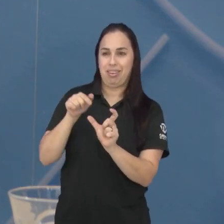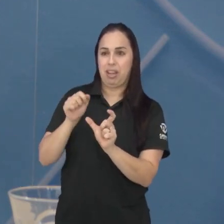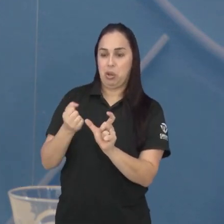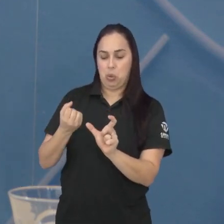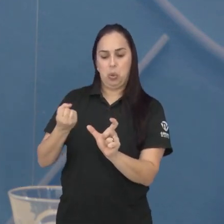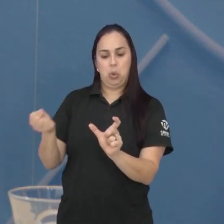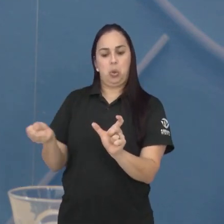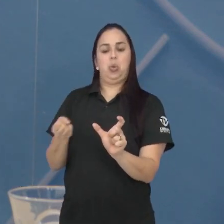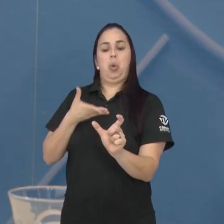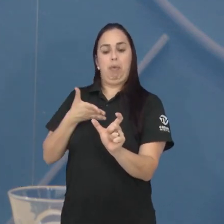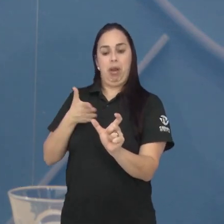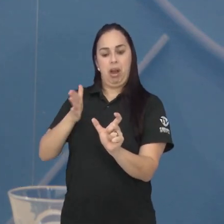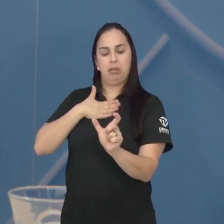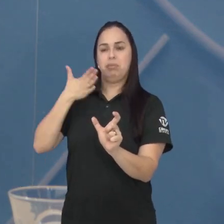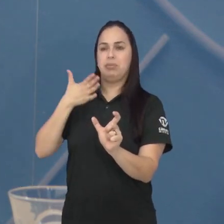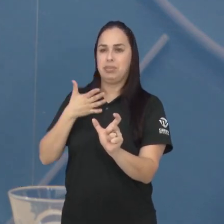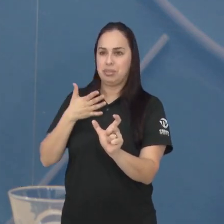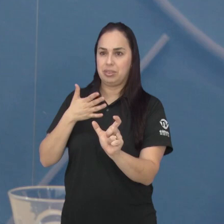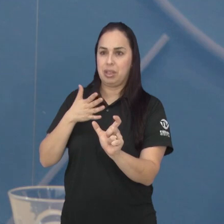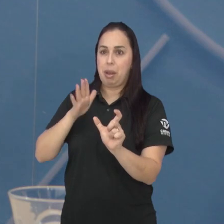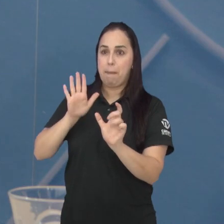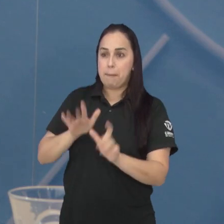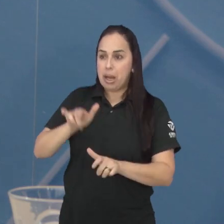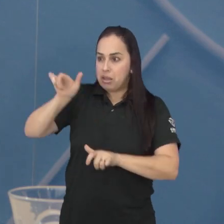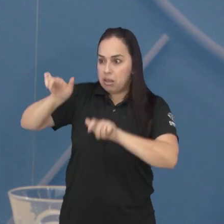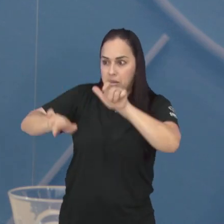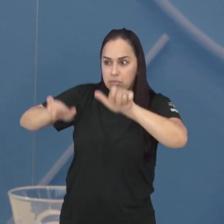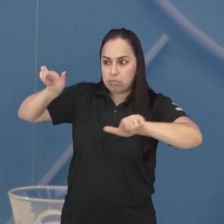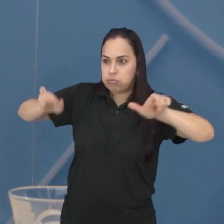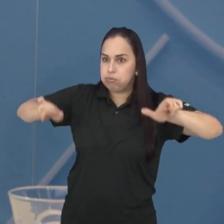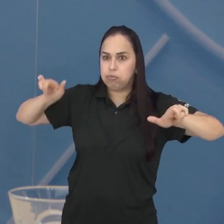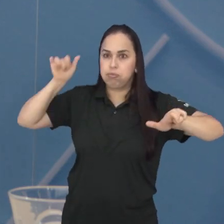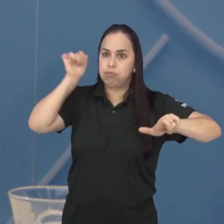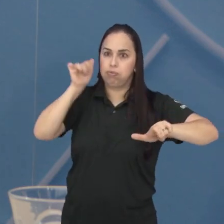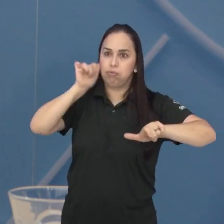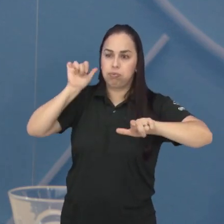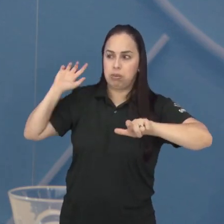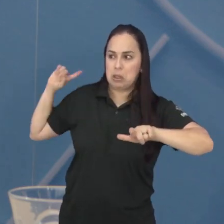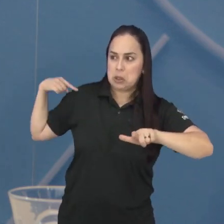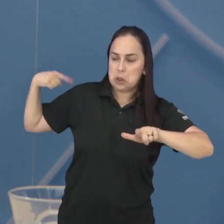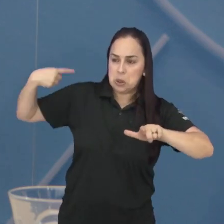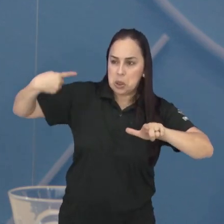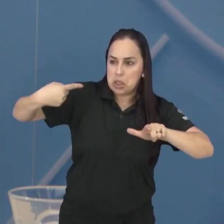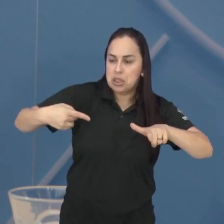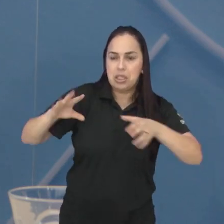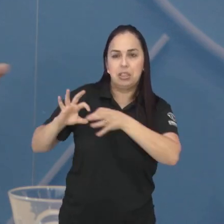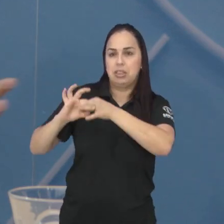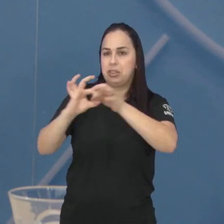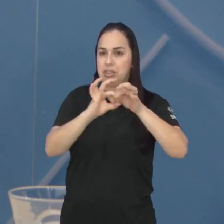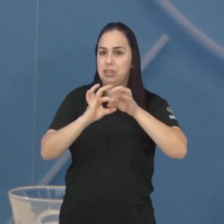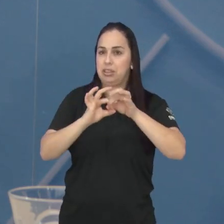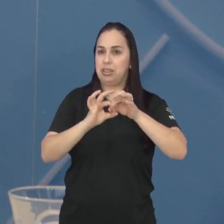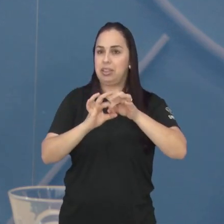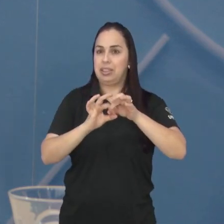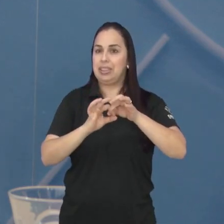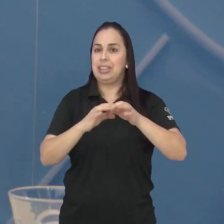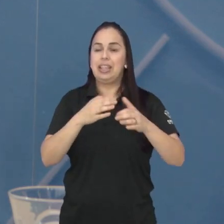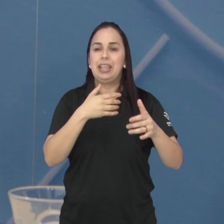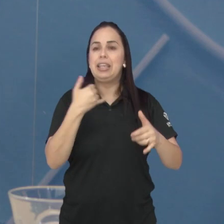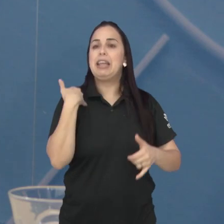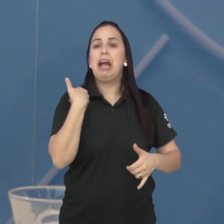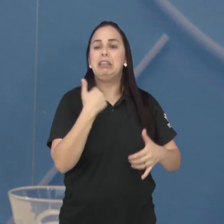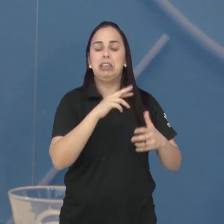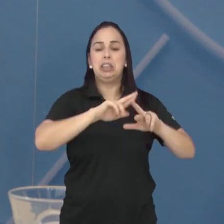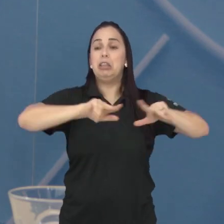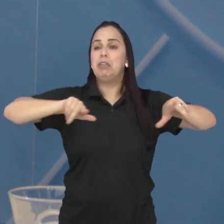há bastante tempo vendo a mulherada se unir de várias formas, me relaciono com mulheres de várias idades que são de